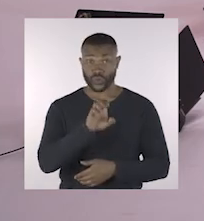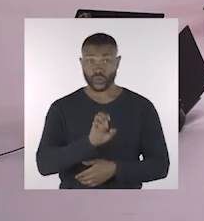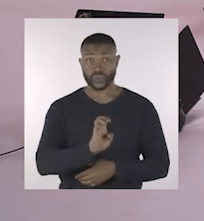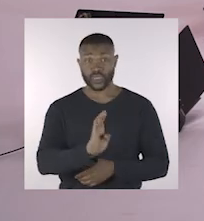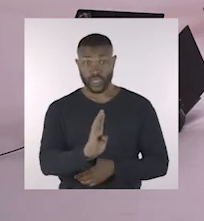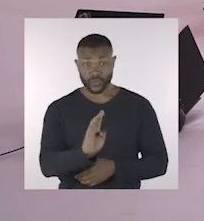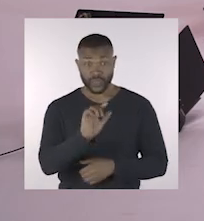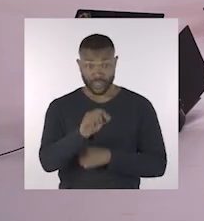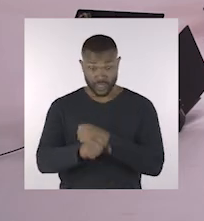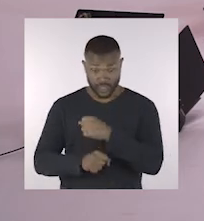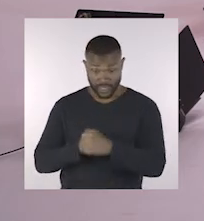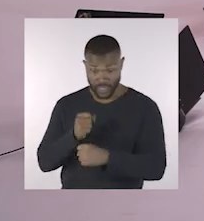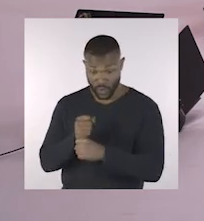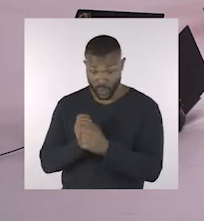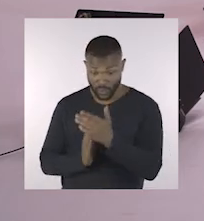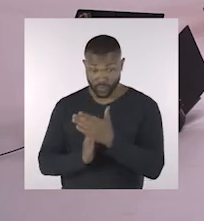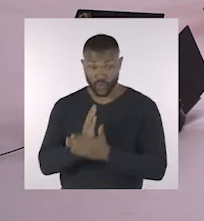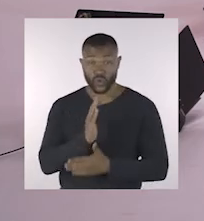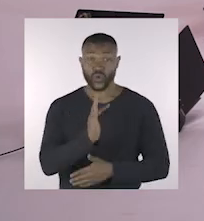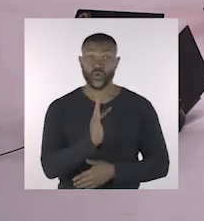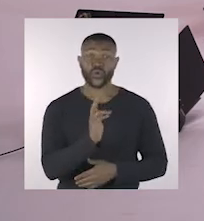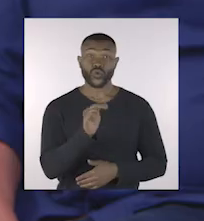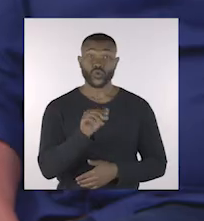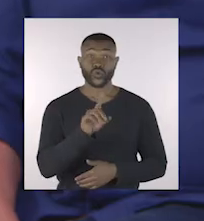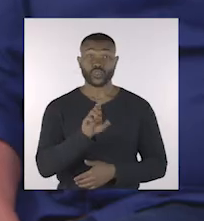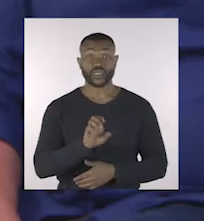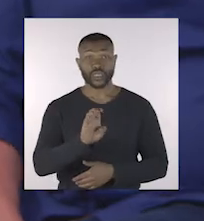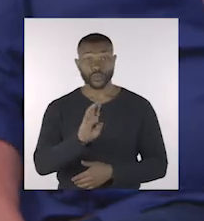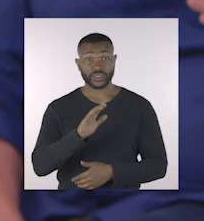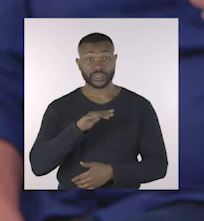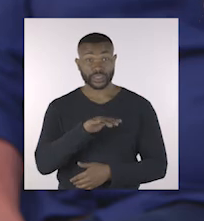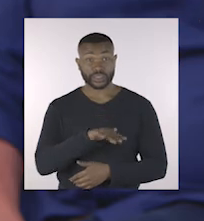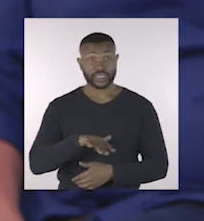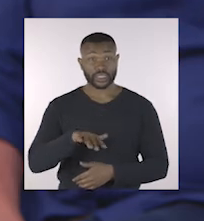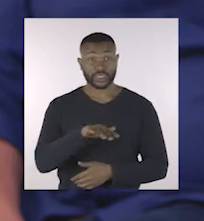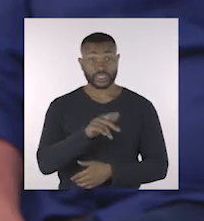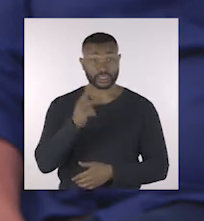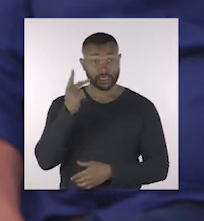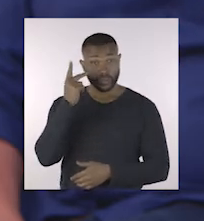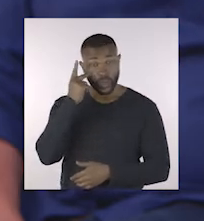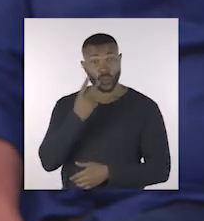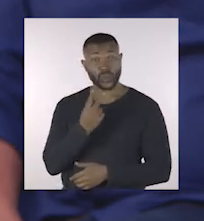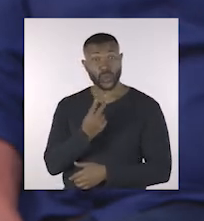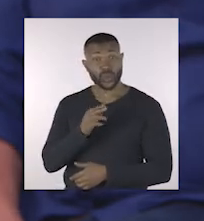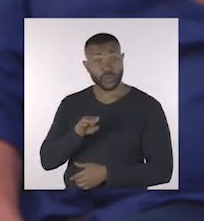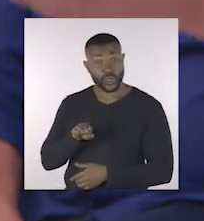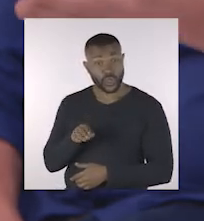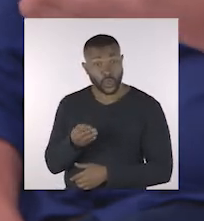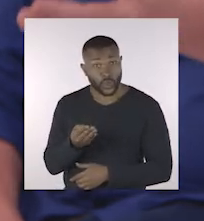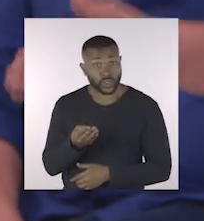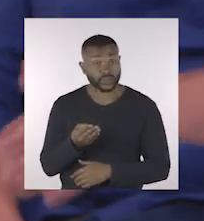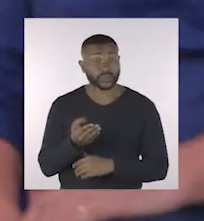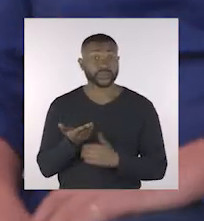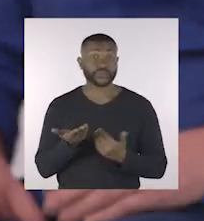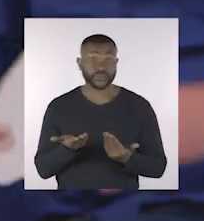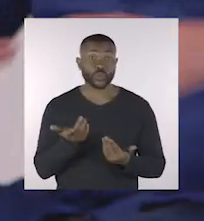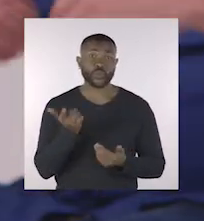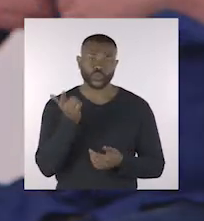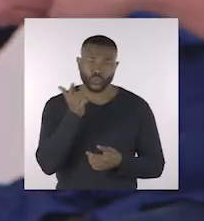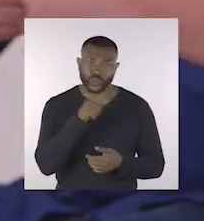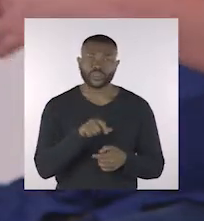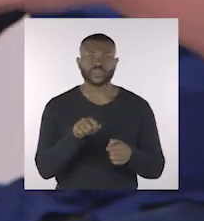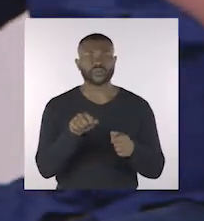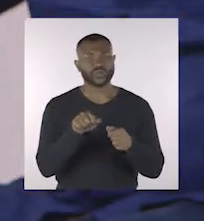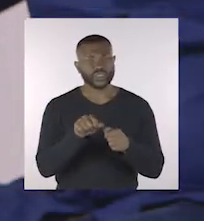claro aumento de republicanos e aprovar o fundeb que acha que é só cidade de São Paulo ela vai receber mais Dois Bilhões do